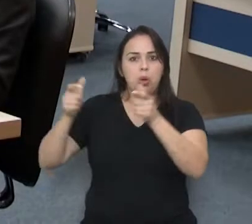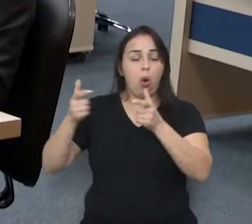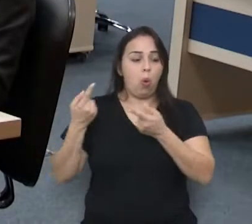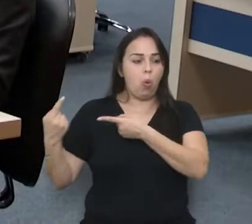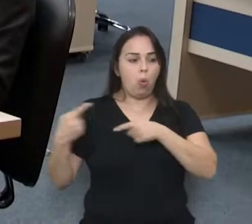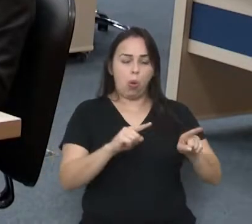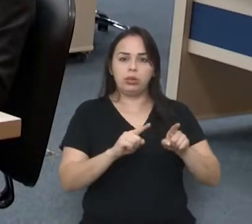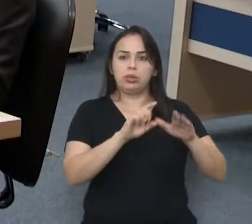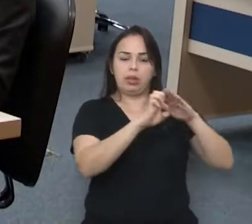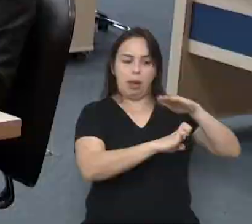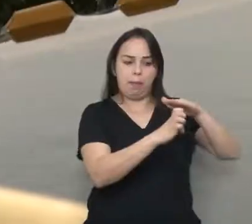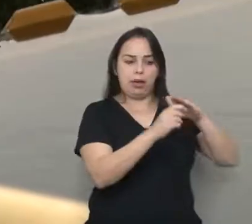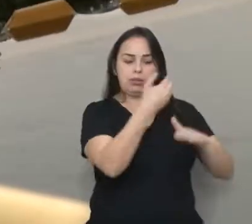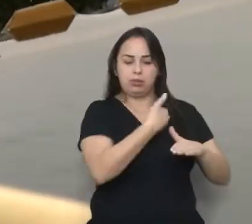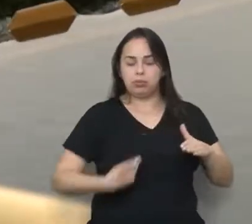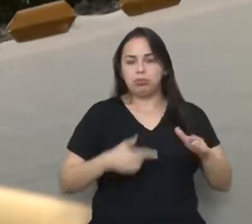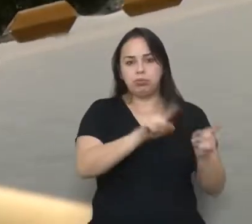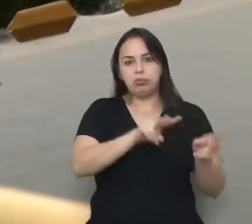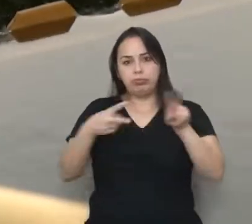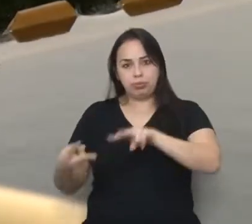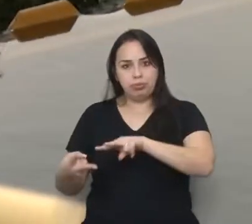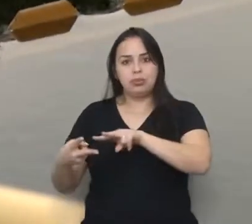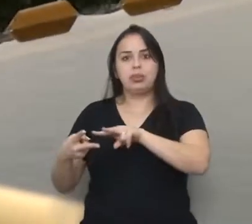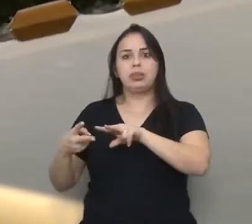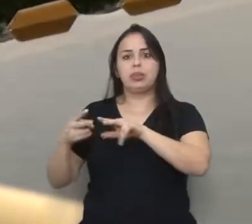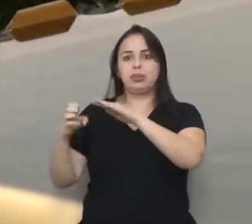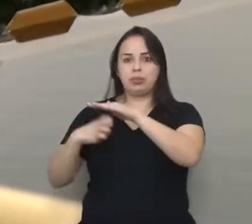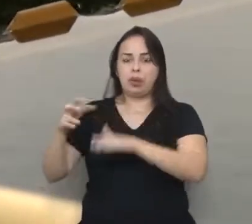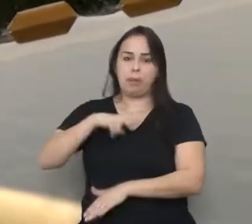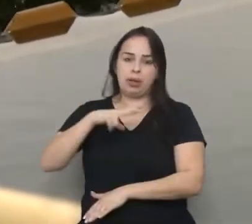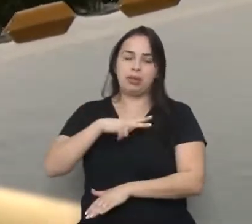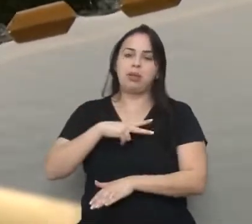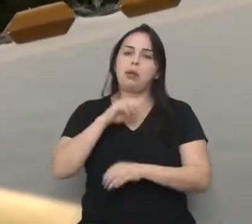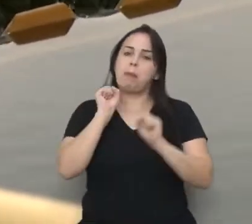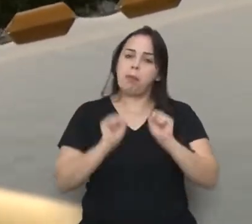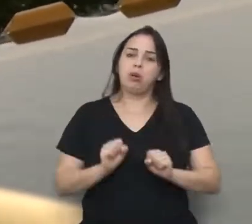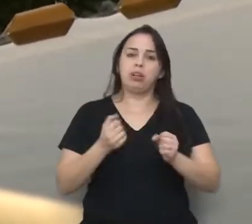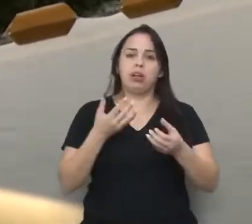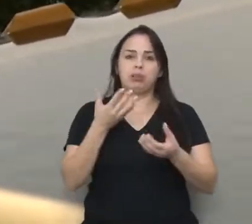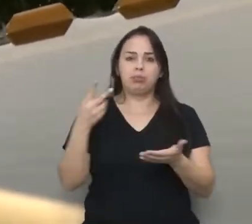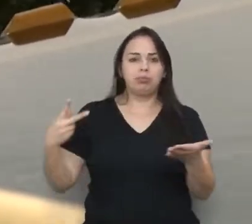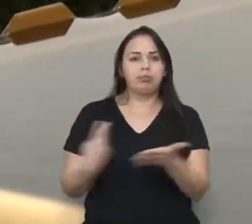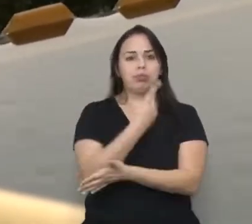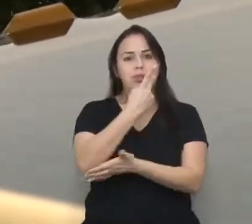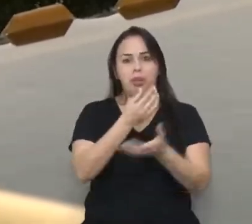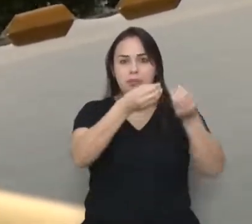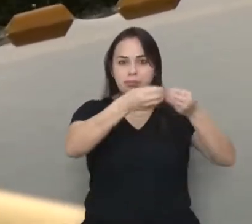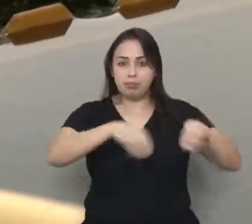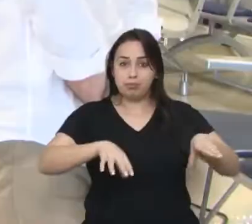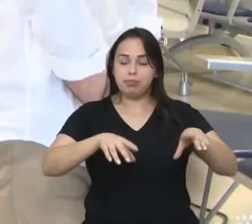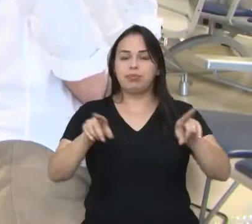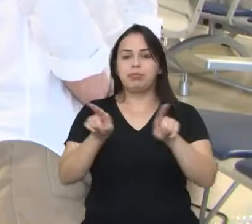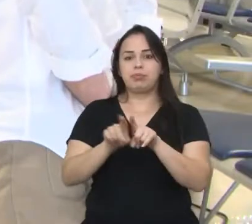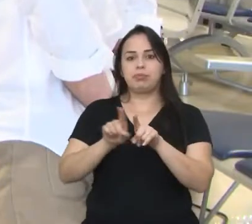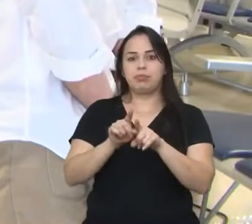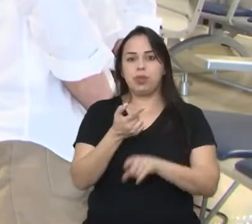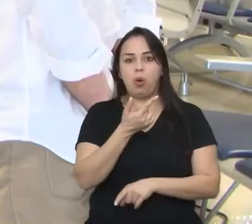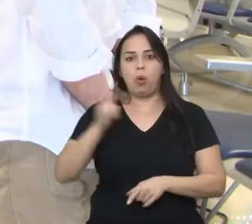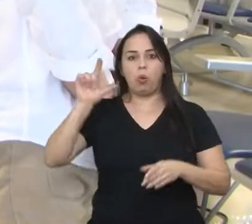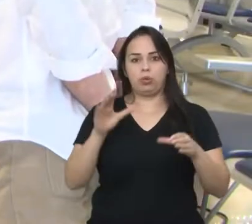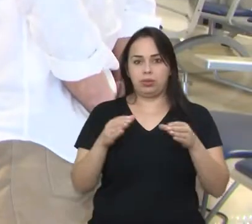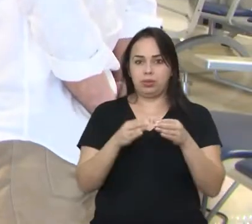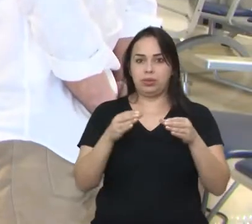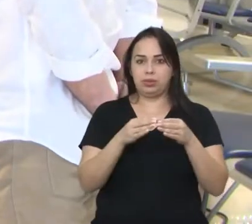o processo de privatização, o qual, segundo a frente, poderia impactar na perda da qualidade do serviço. Outra